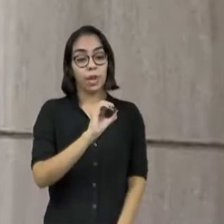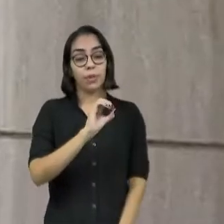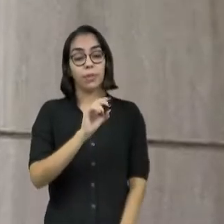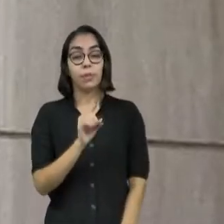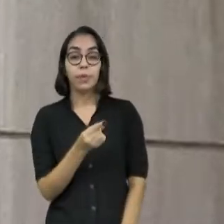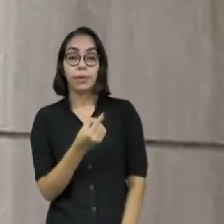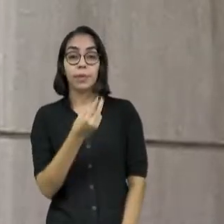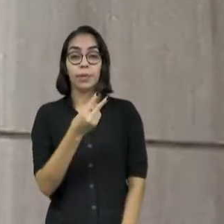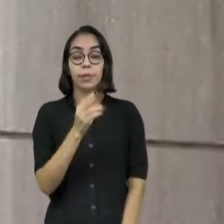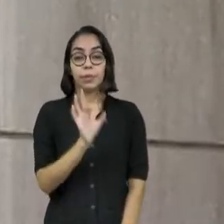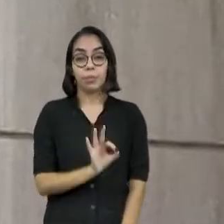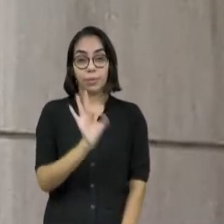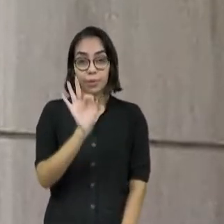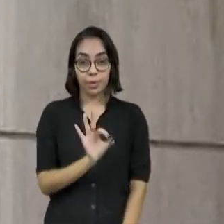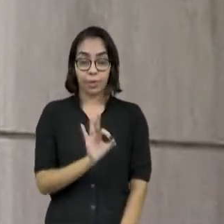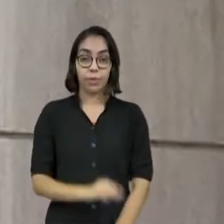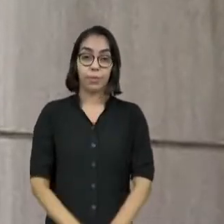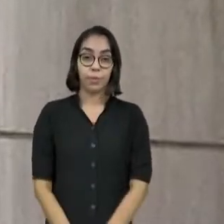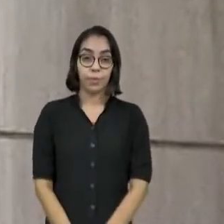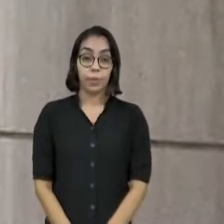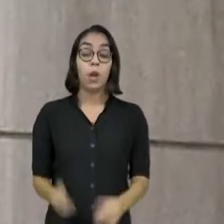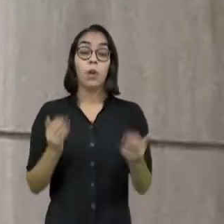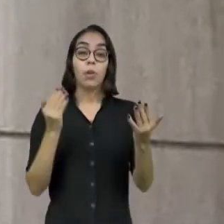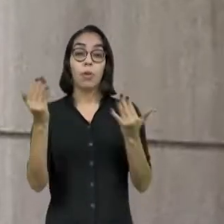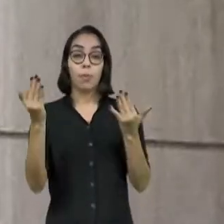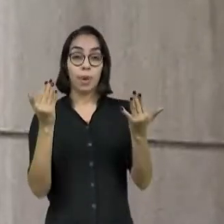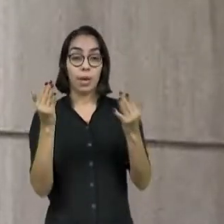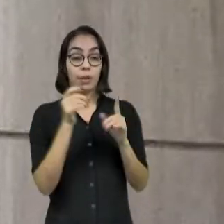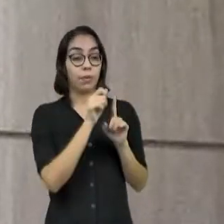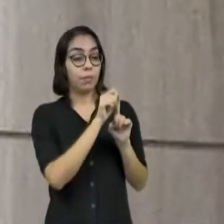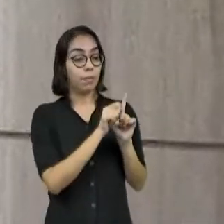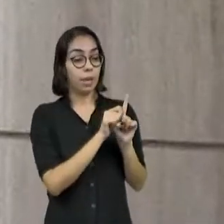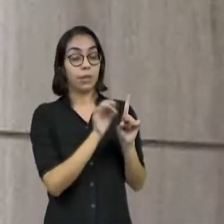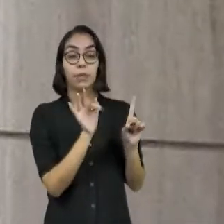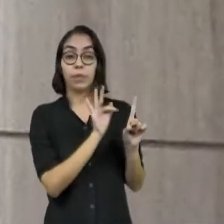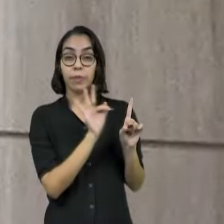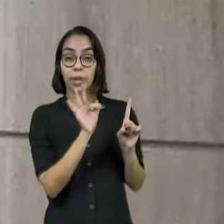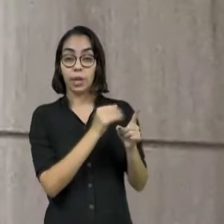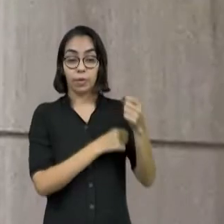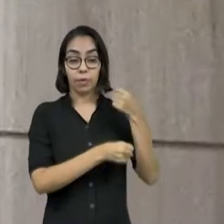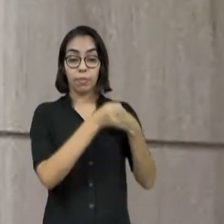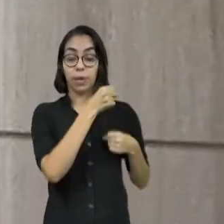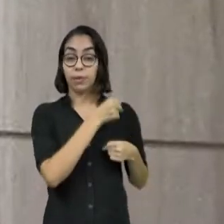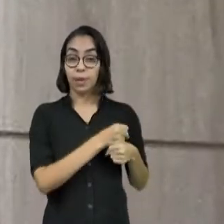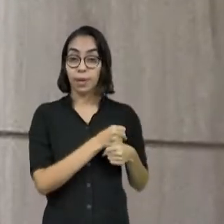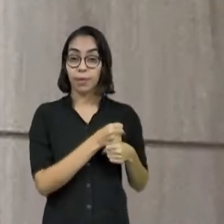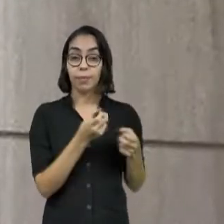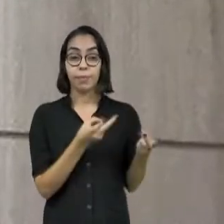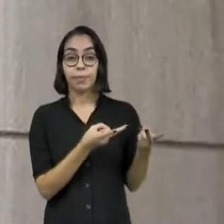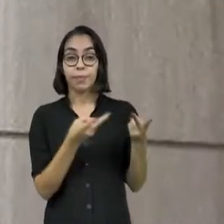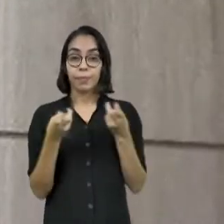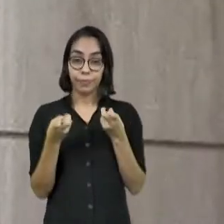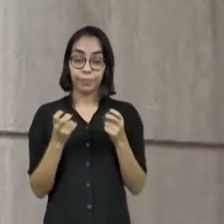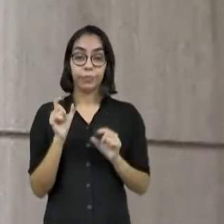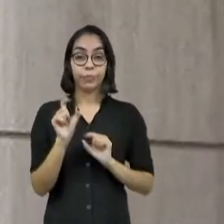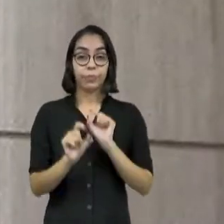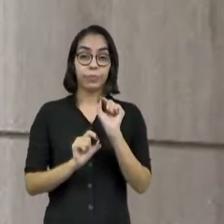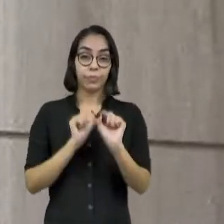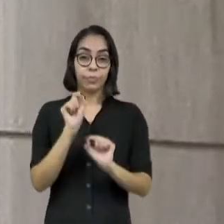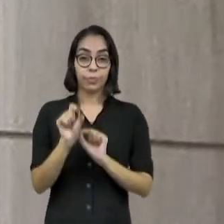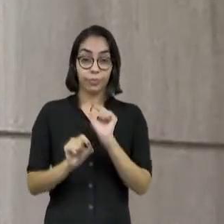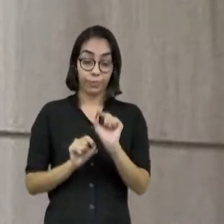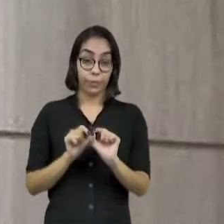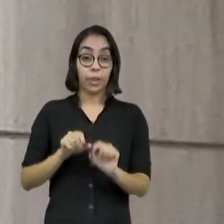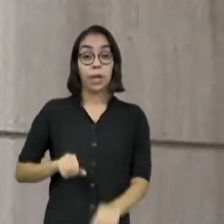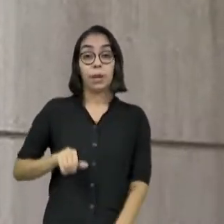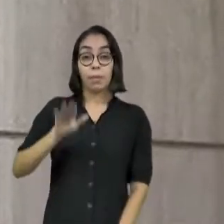deste ano. Na comparação com fevereiro de 2021, o destaque no varejo ampliado foi para materiais